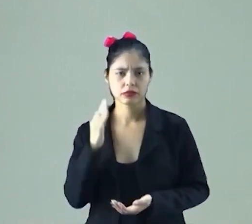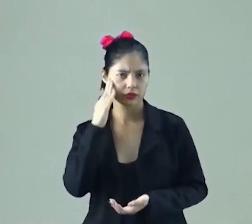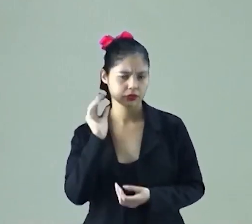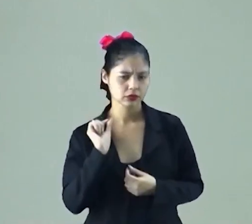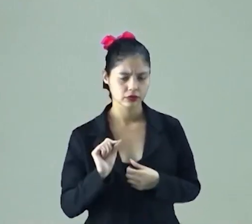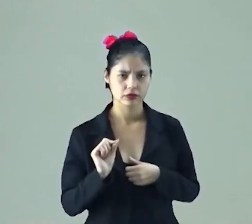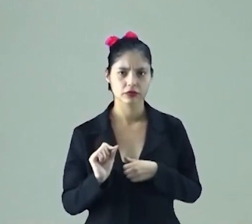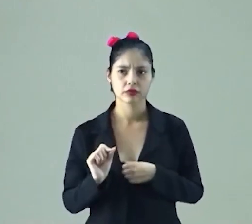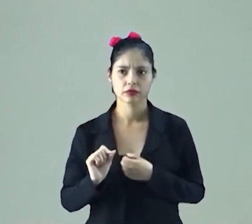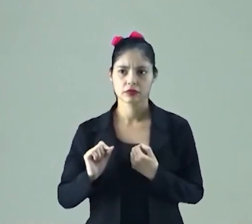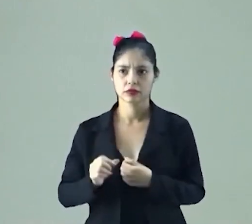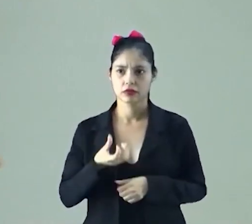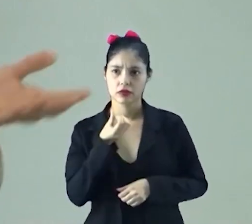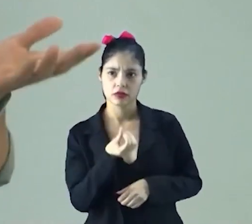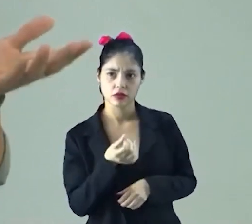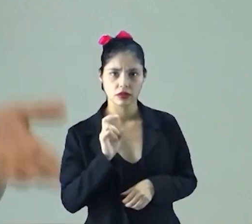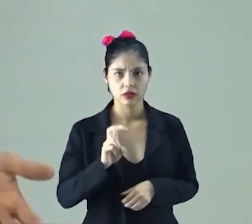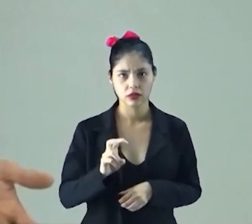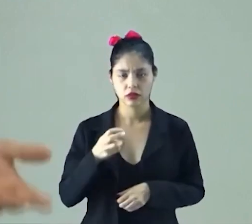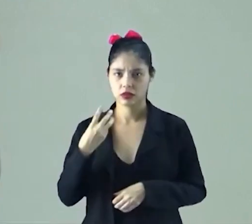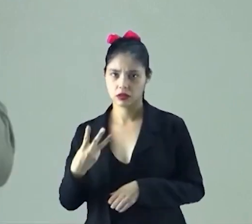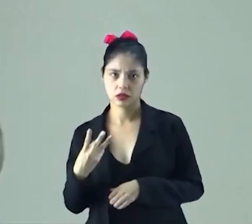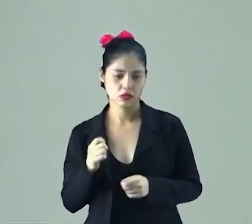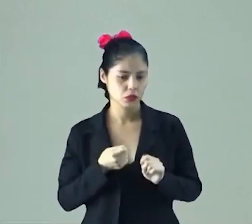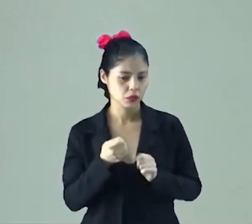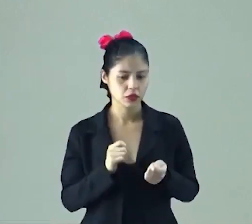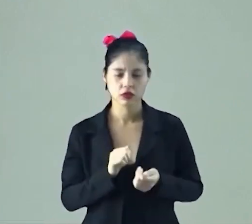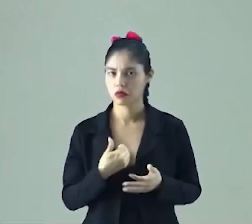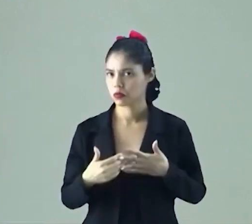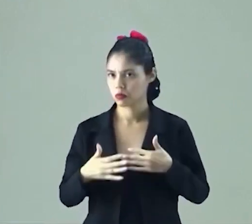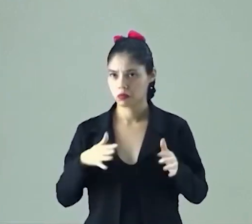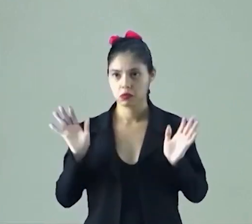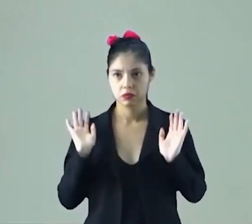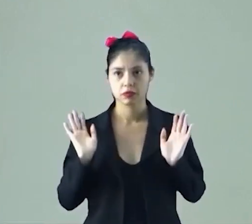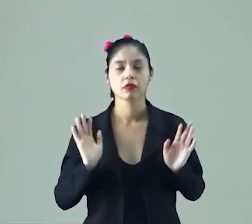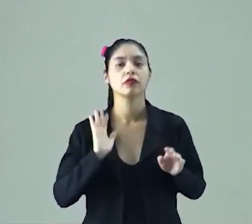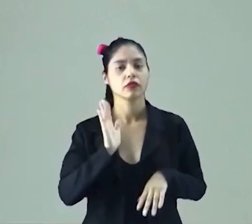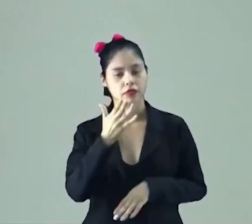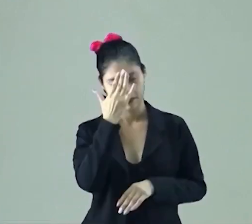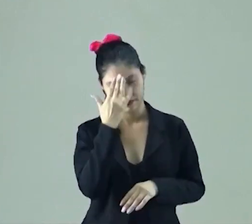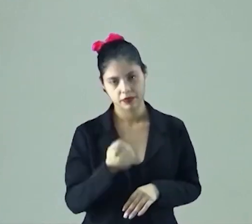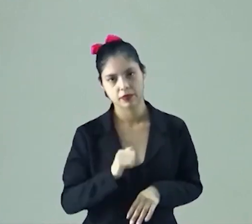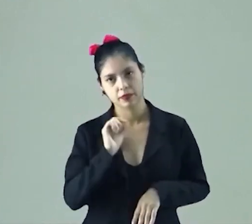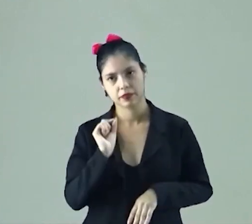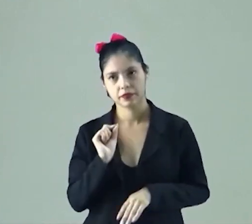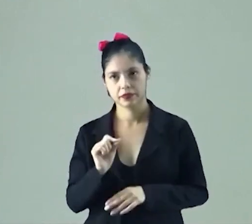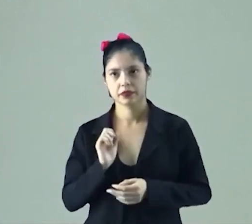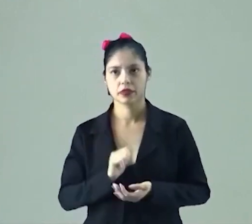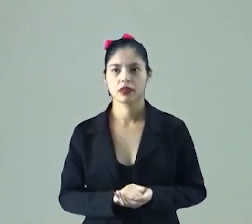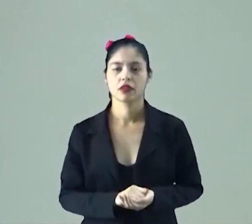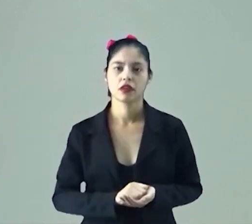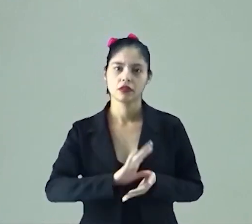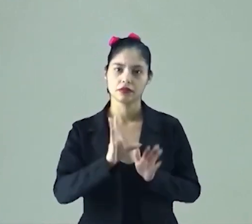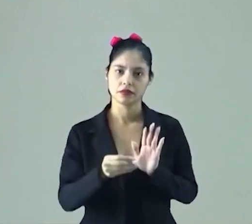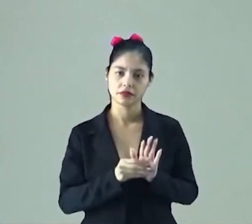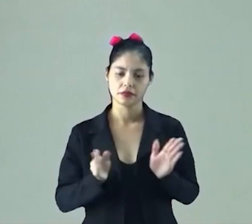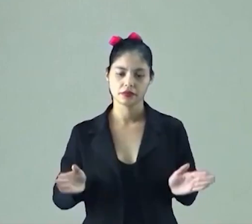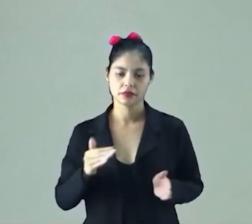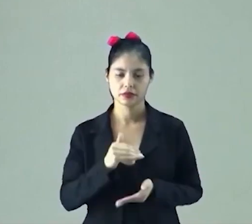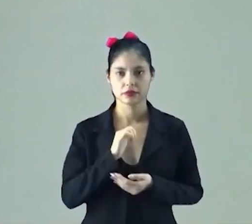isso, se é 6, se é 5, se é 3 domínios, não importa. Você já sabe o que vai estar colocando cada coisa na sua